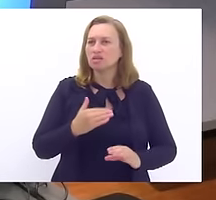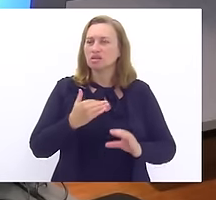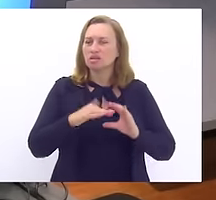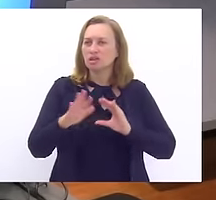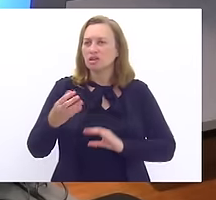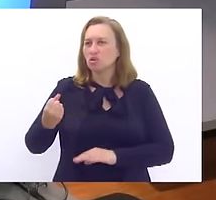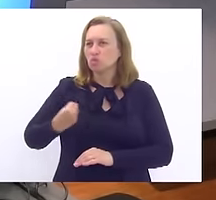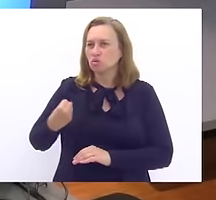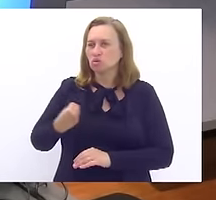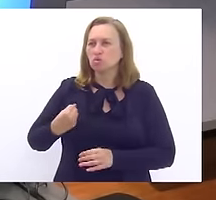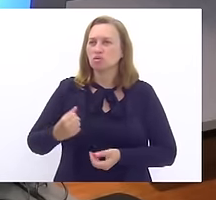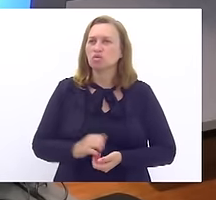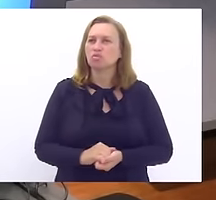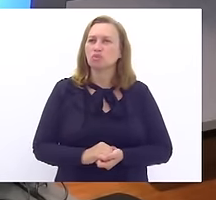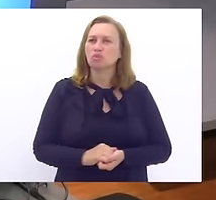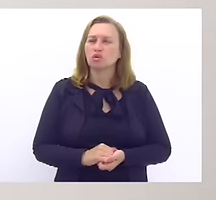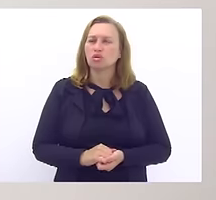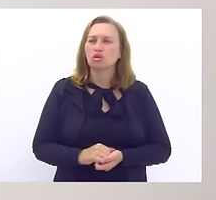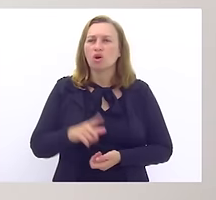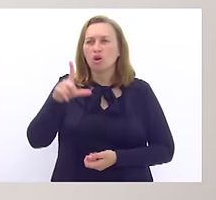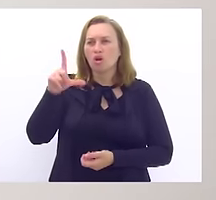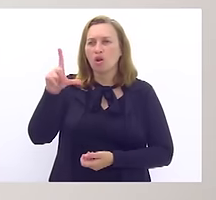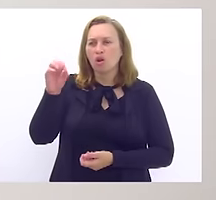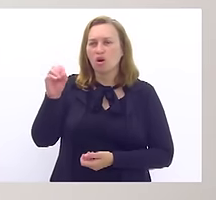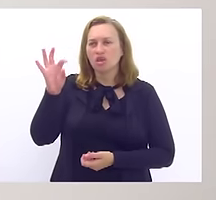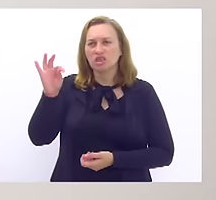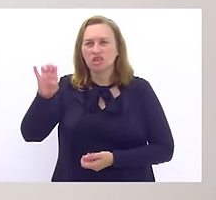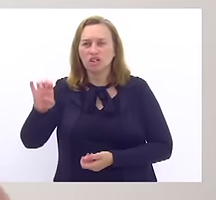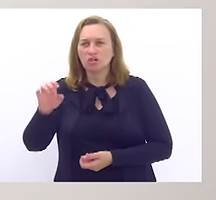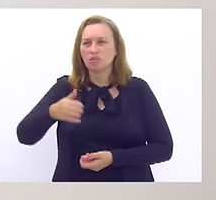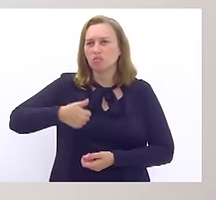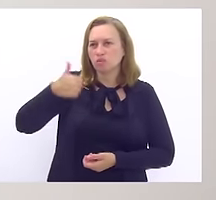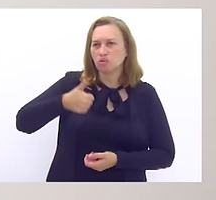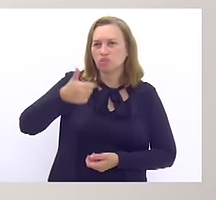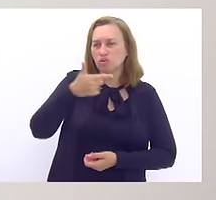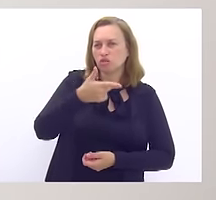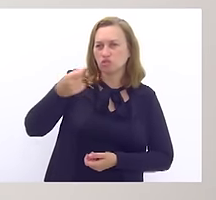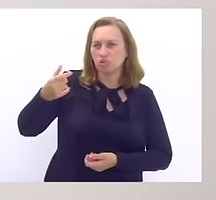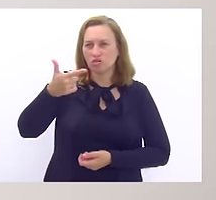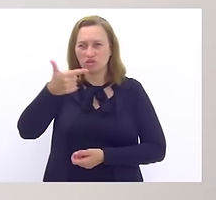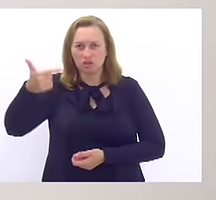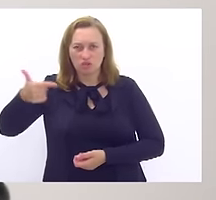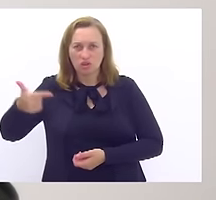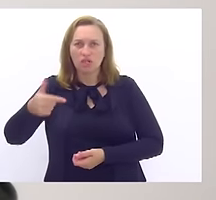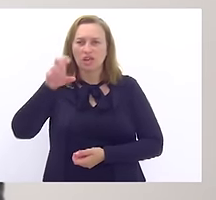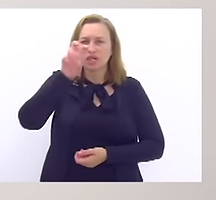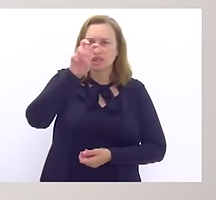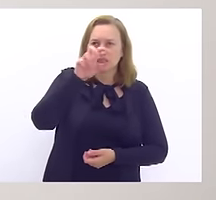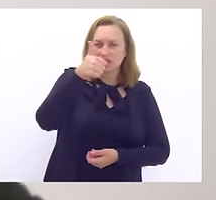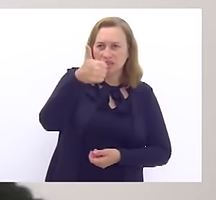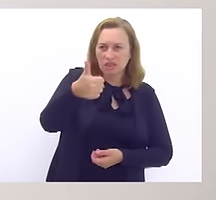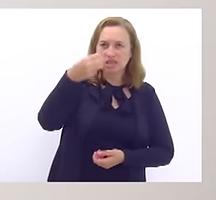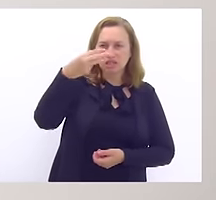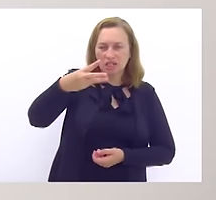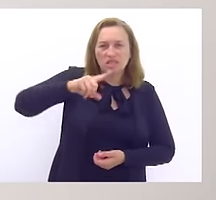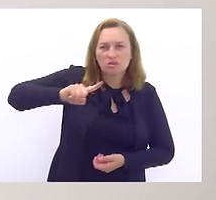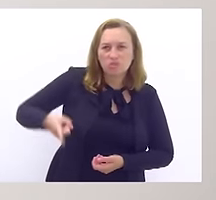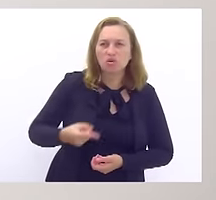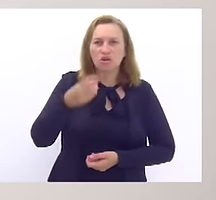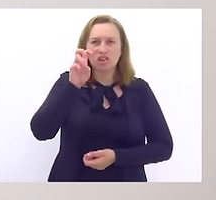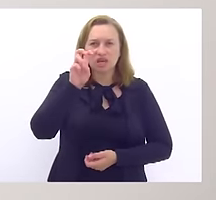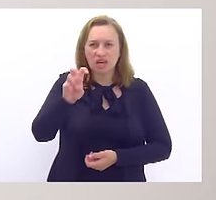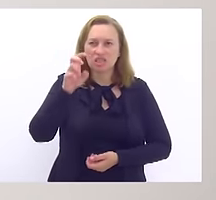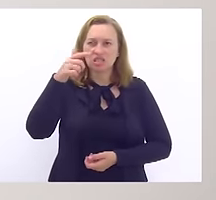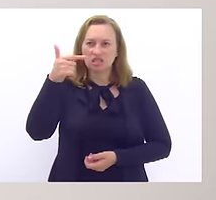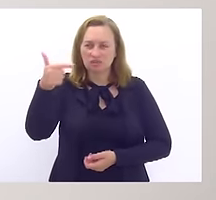números no lote 1 em 2022 nós tivemos um total de 13.525 carros veículos né